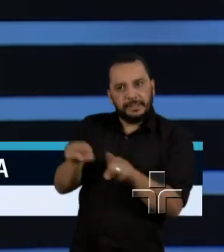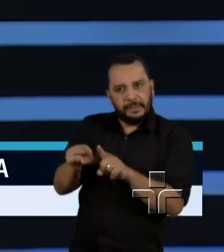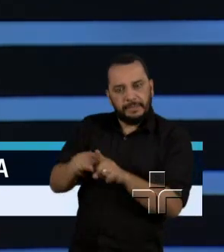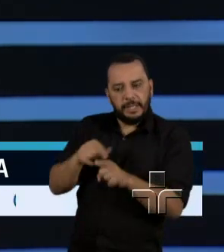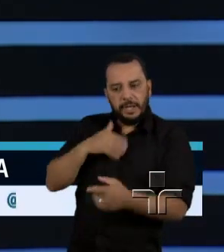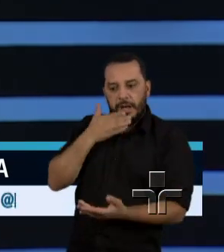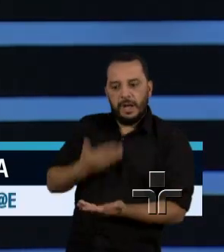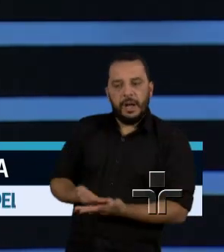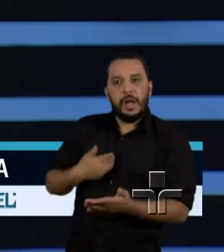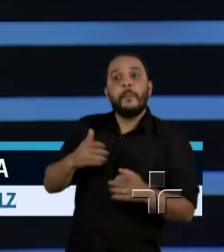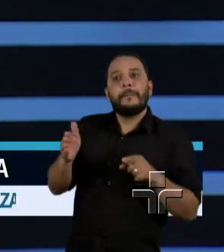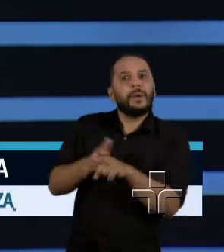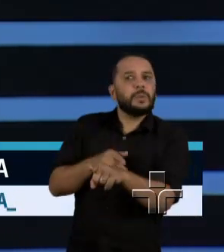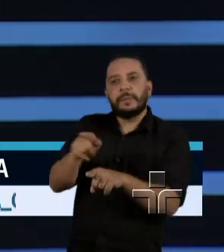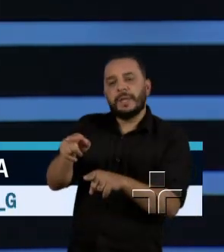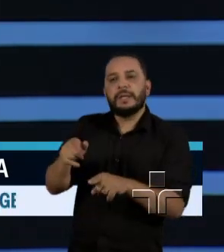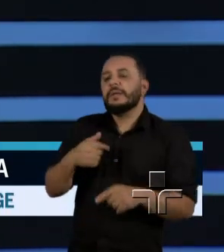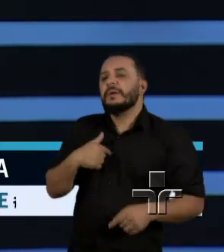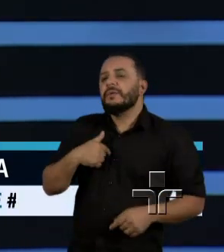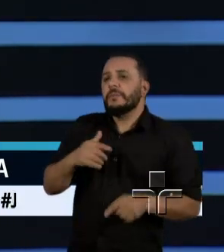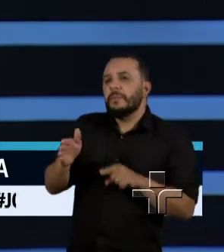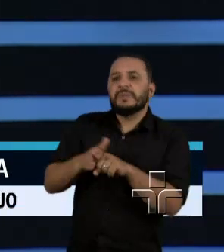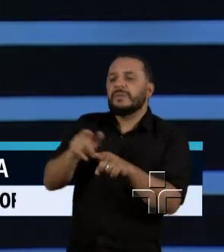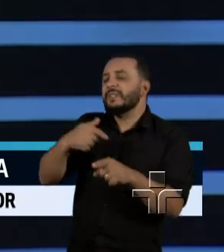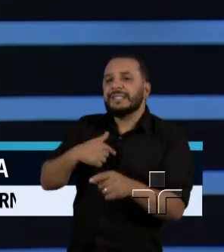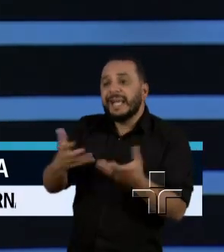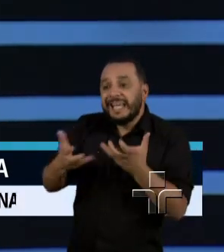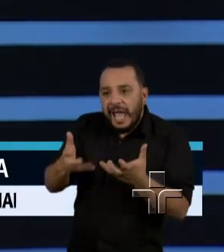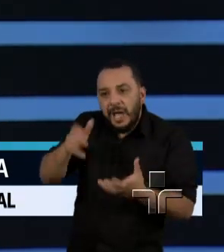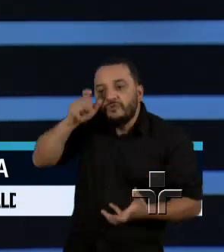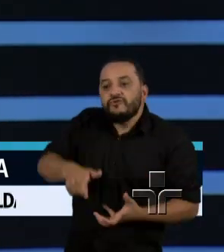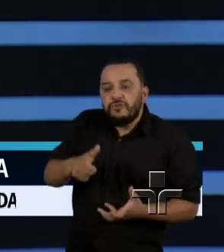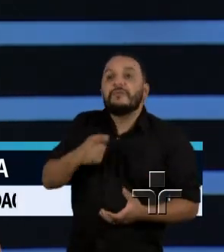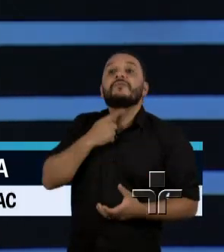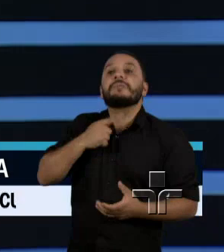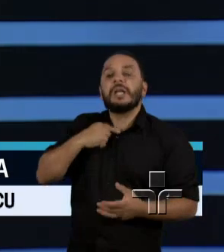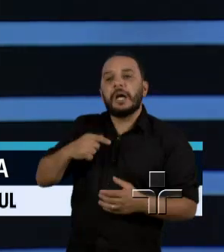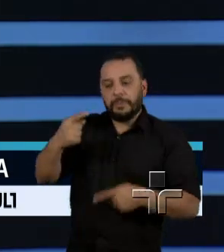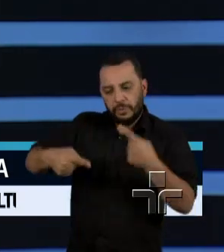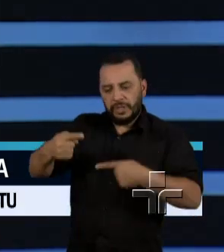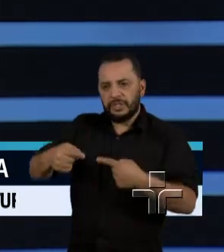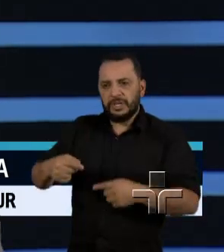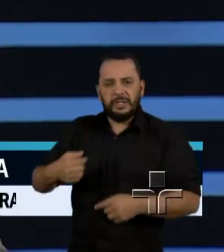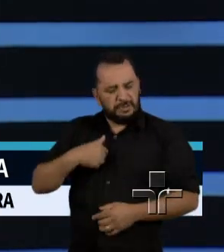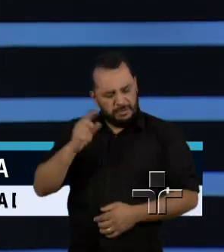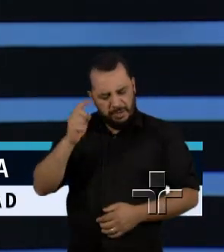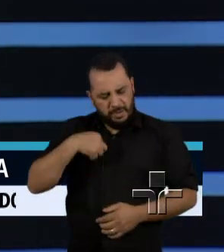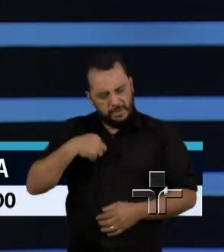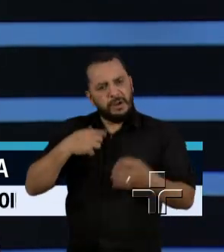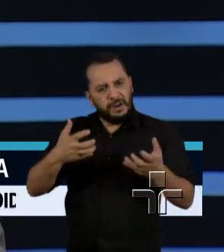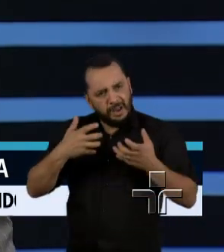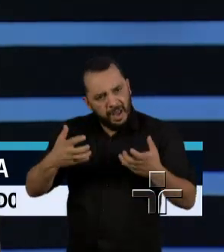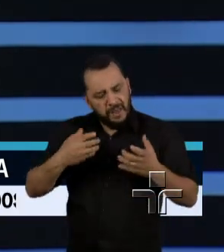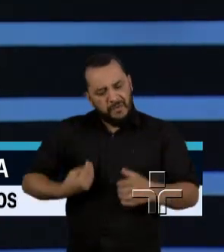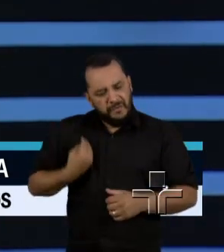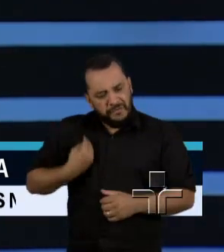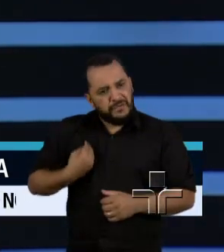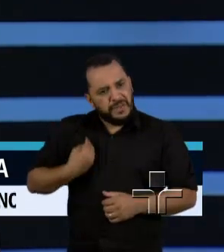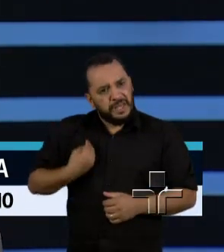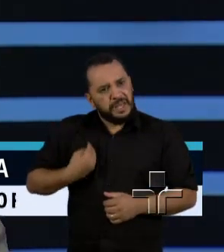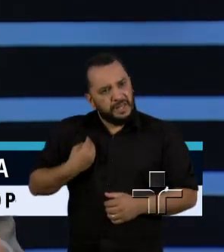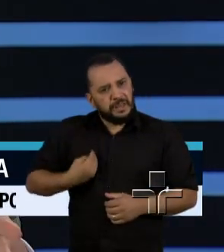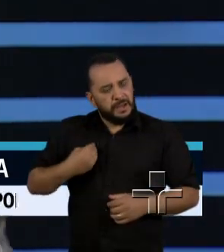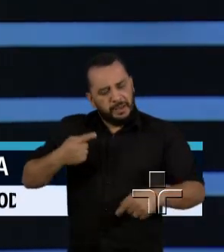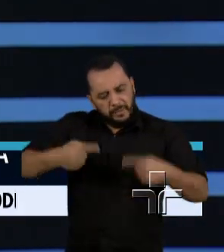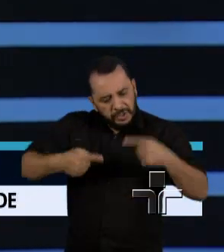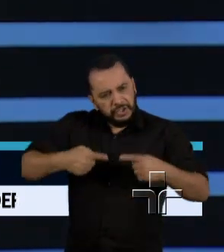Eu perguntei para ele quais são as suas ambições políticas, né? Ele falou, não, por enquanto eu quero ter minha vida parlamentar, eu